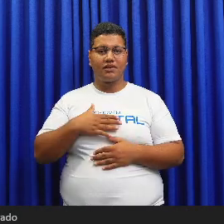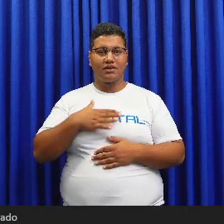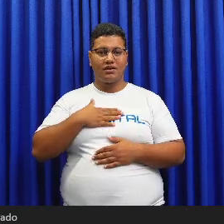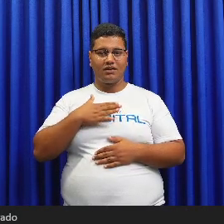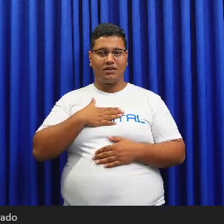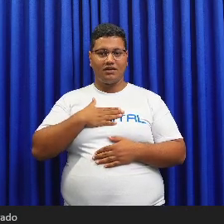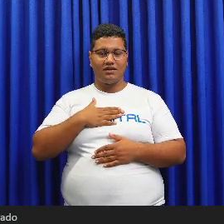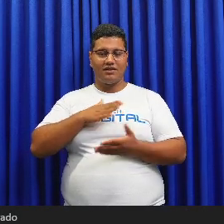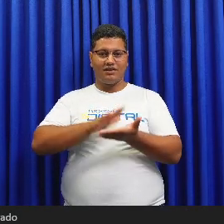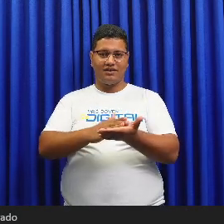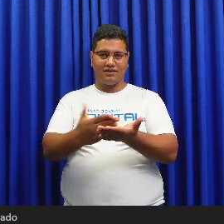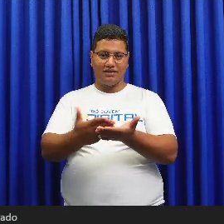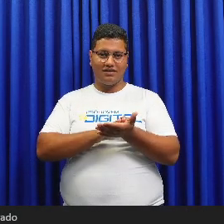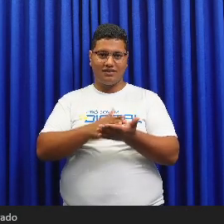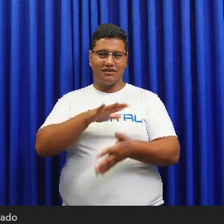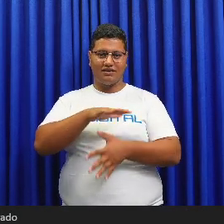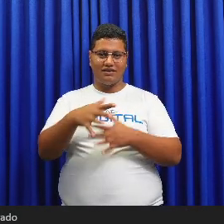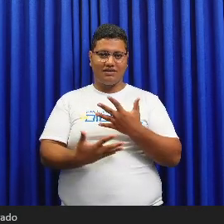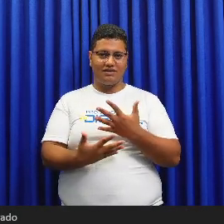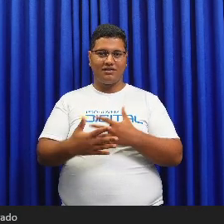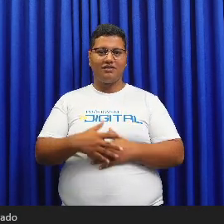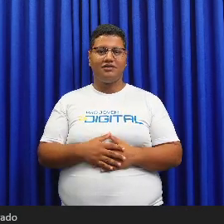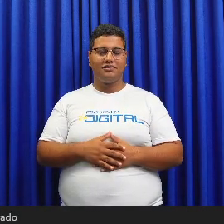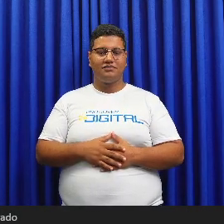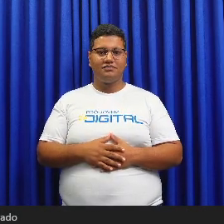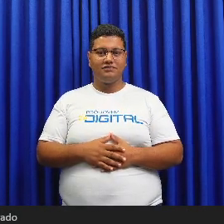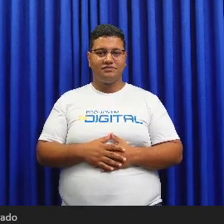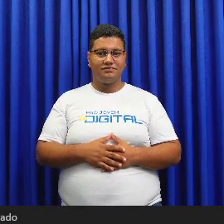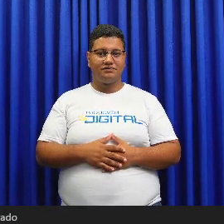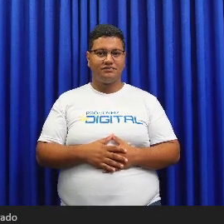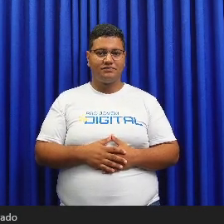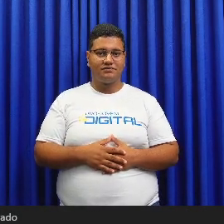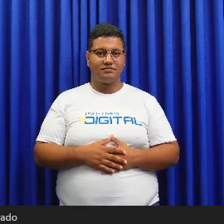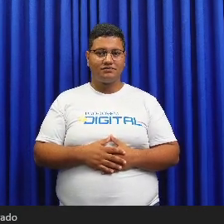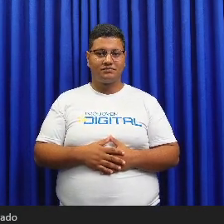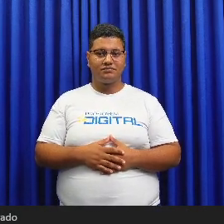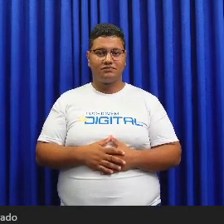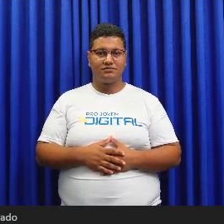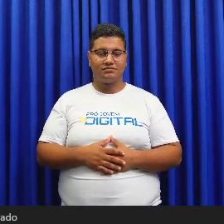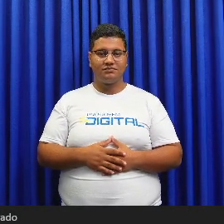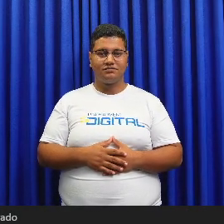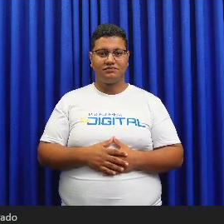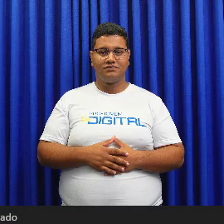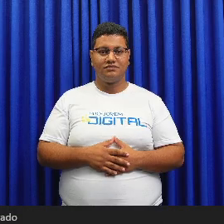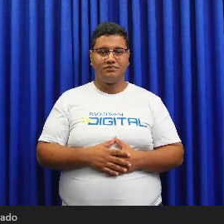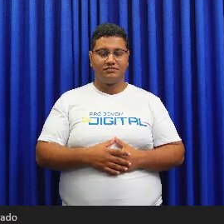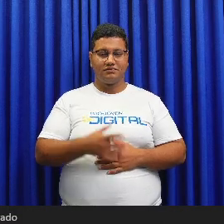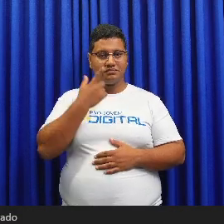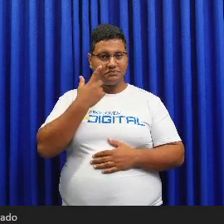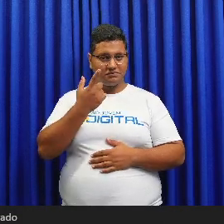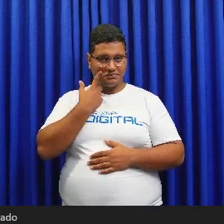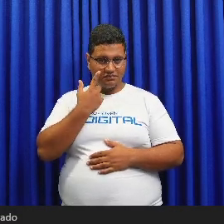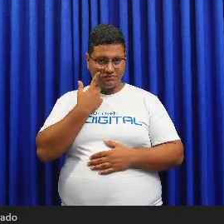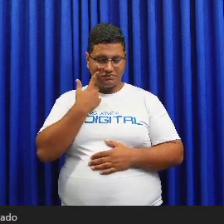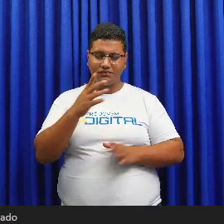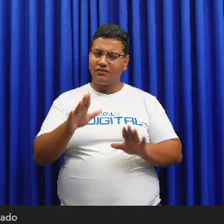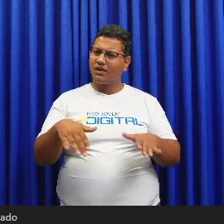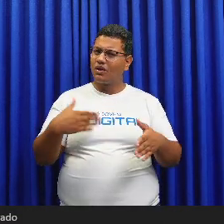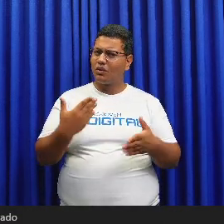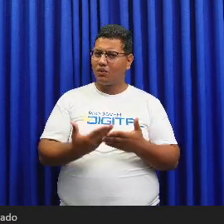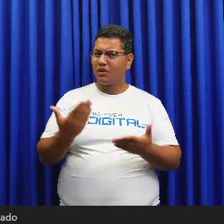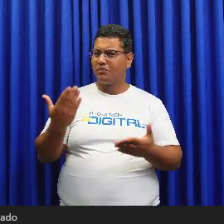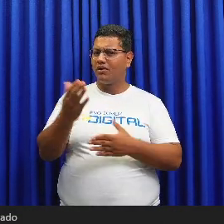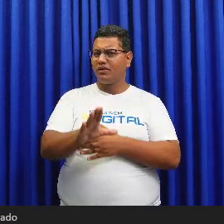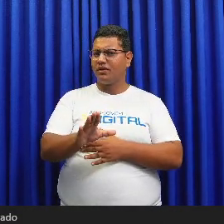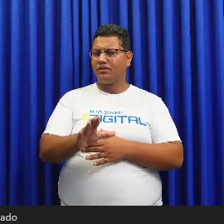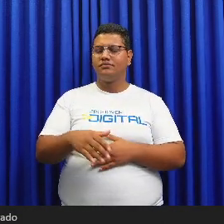meu amigo tradutor de Libras. Beleza? Então, eu vou diminuir aqui. Aqui, ó. Tá vendo? Quando postar, o